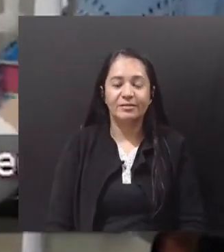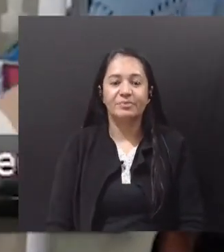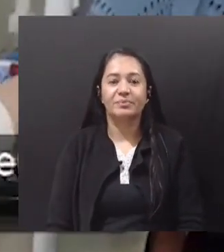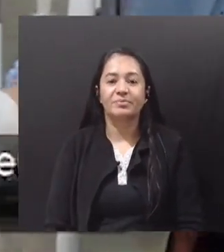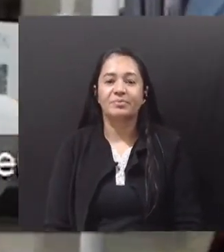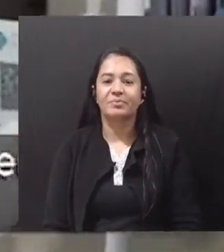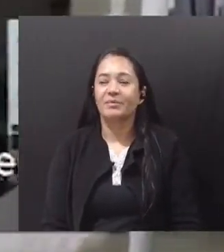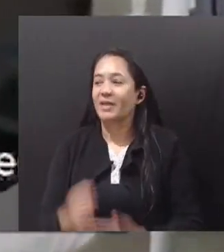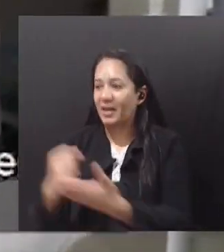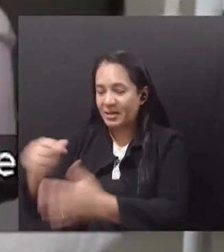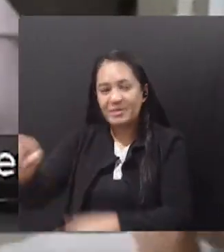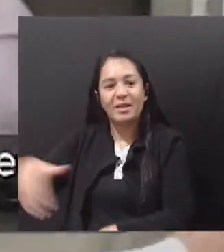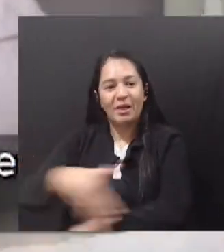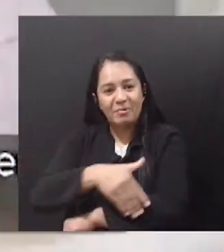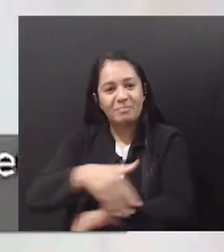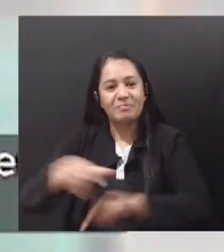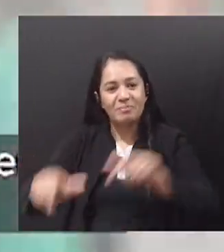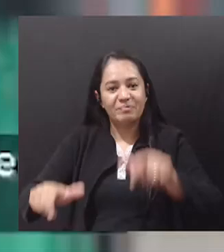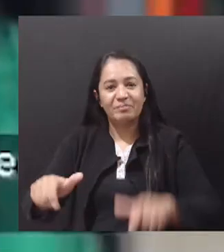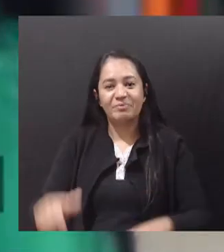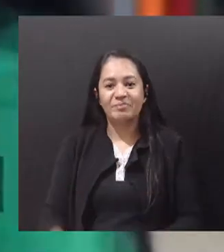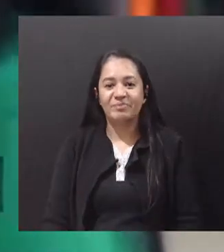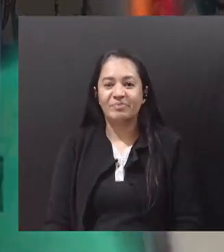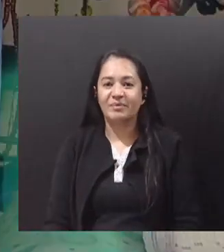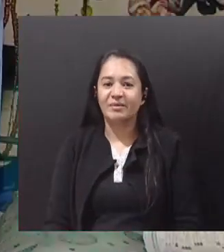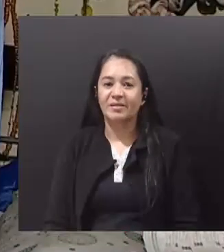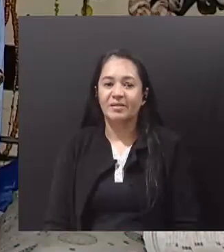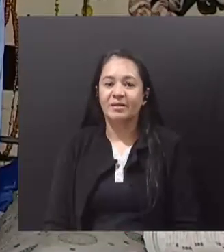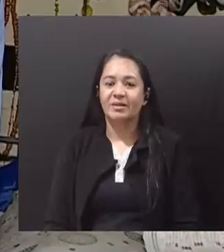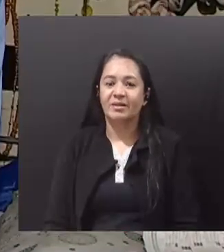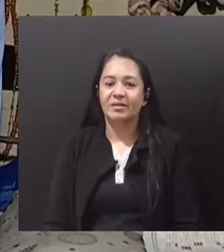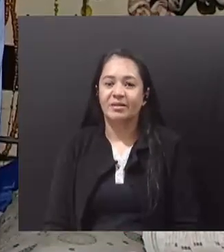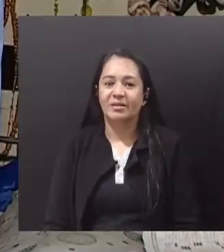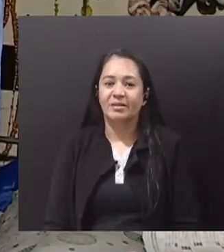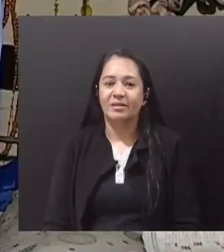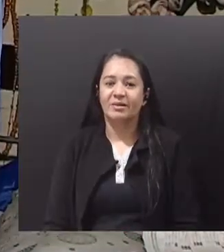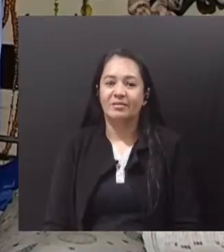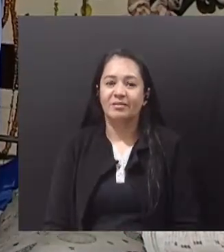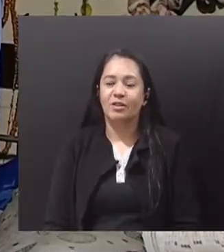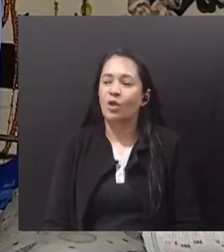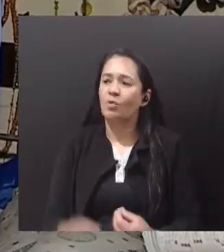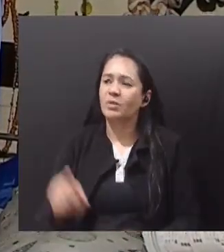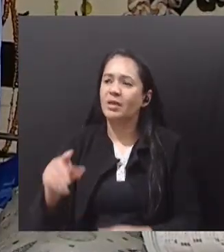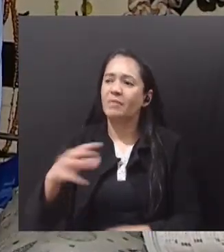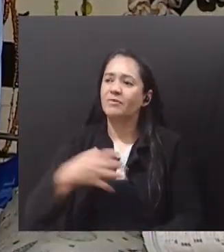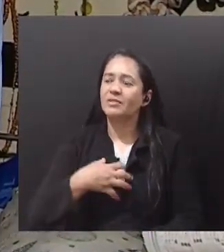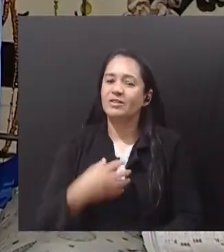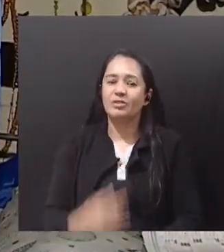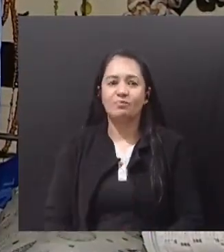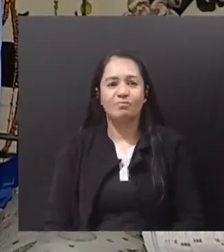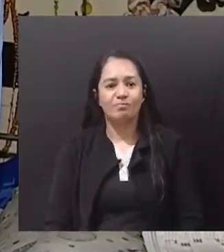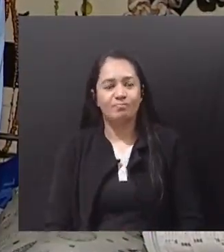eles. Como que é tudo isso para você? Olha, eu